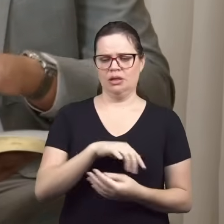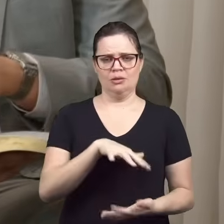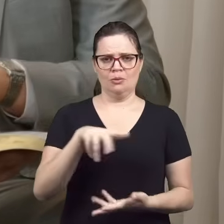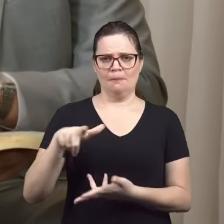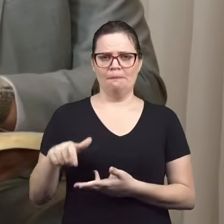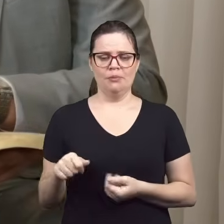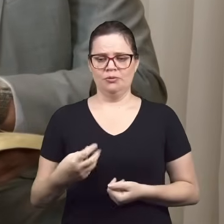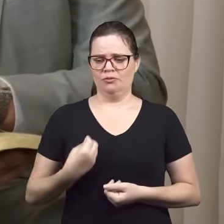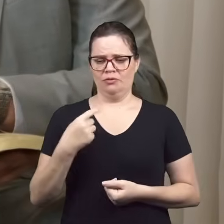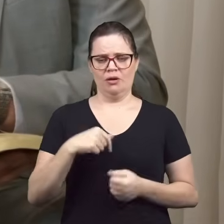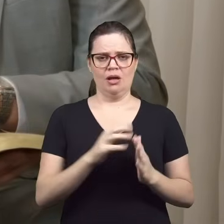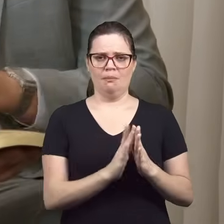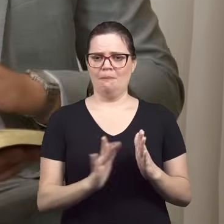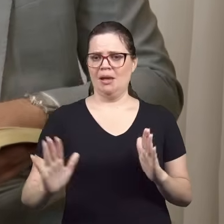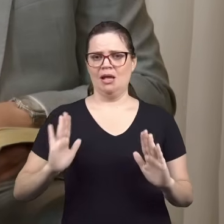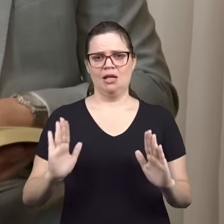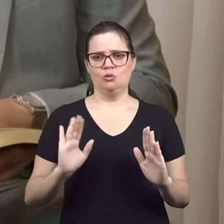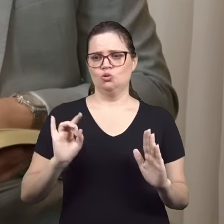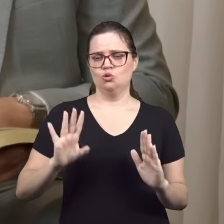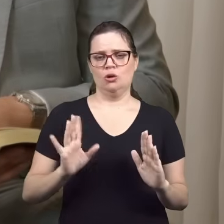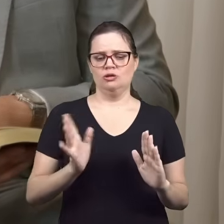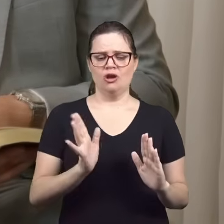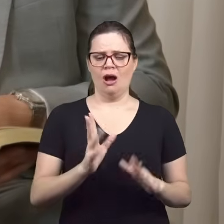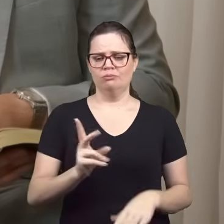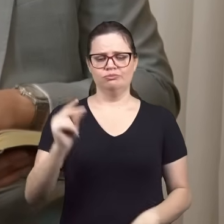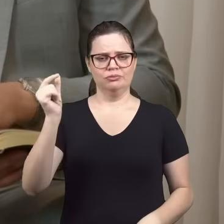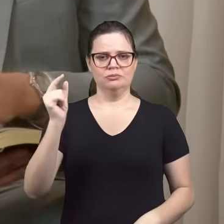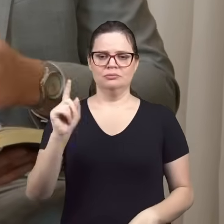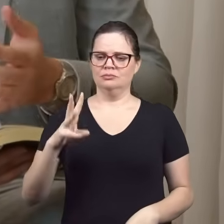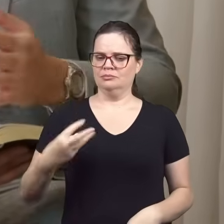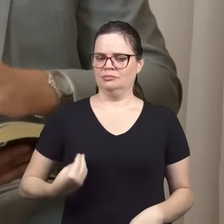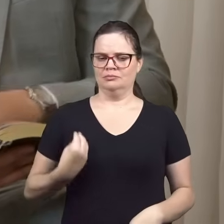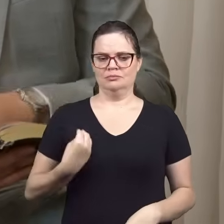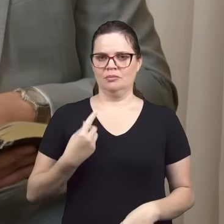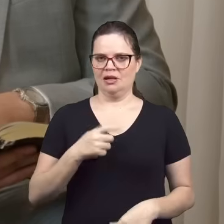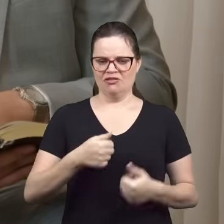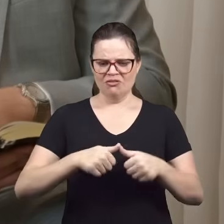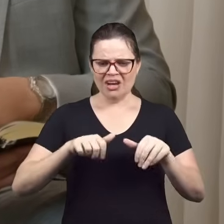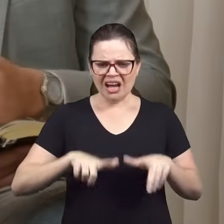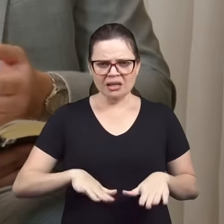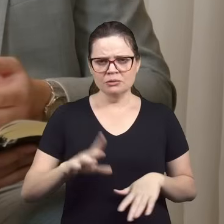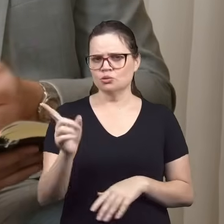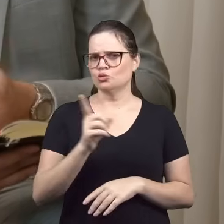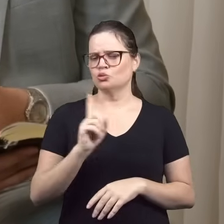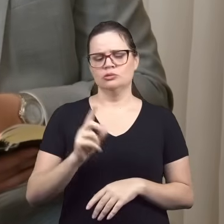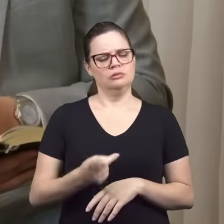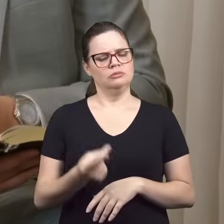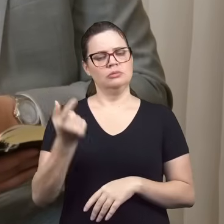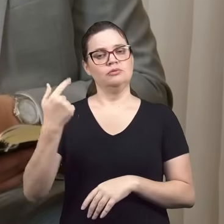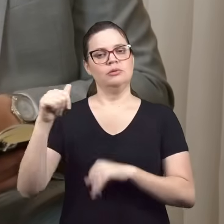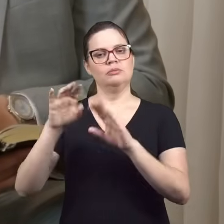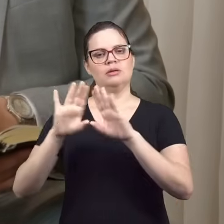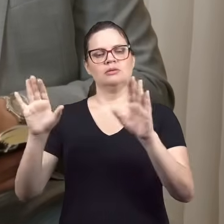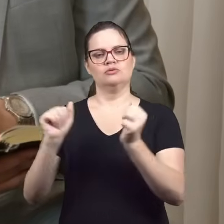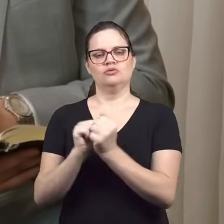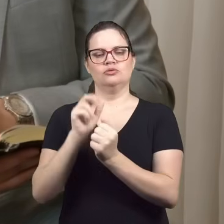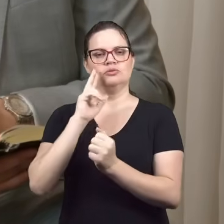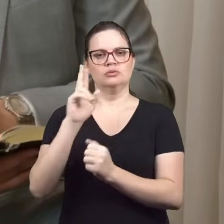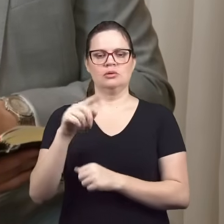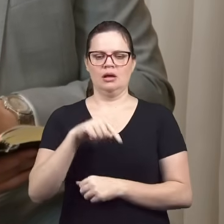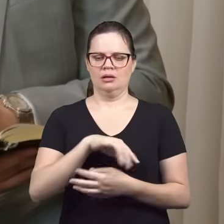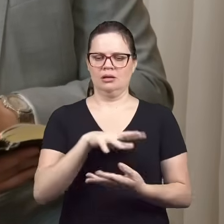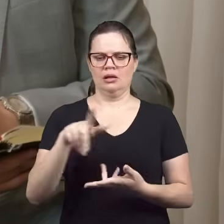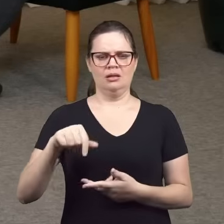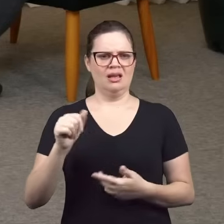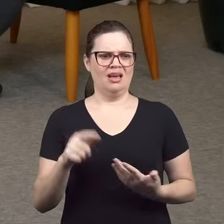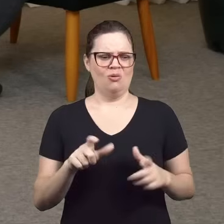eles estavam ali só de passagem naquele lugar, a gente está de passagem aqui também. Somos peregrinos. O nosso lugar não é aqui, né? O nosso lugar é junto do Senhor, né? O mundo para nós é terra